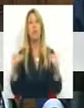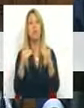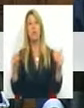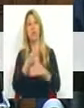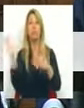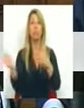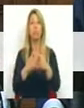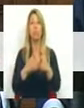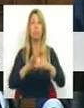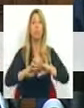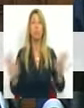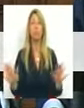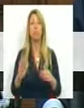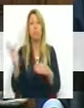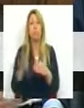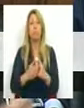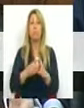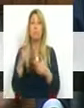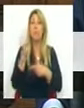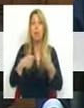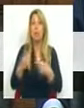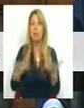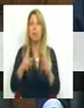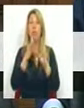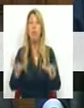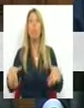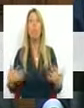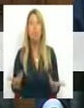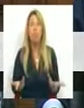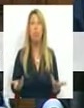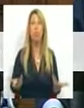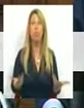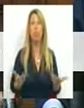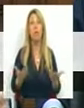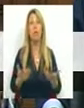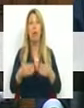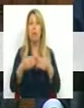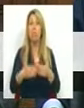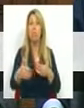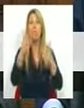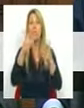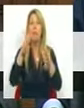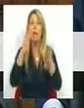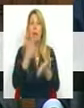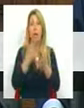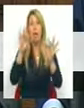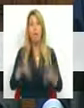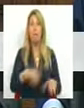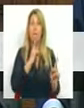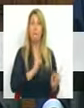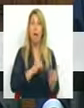fecho da transação, ou seja, closing da transação, que poderia acabar até ao final de março, abril de